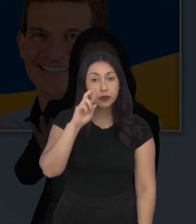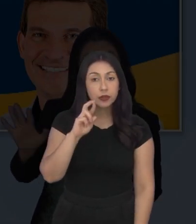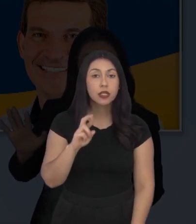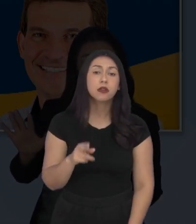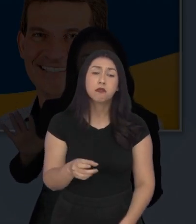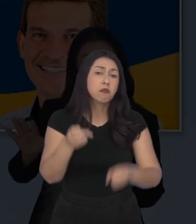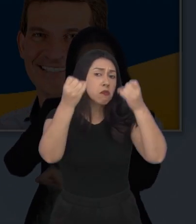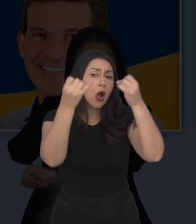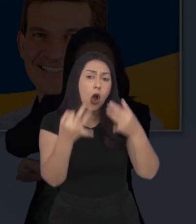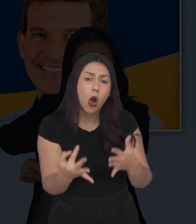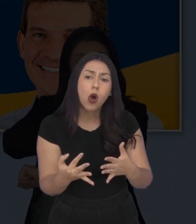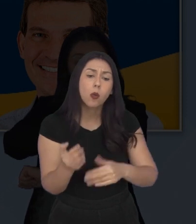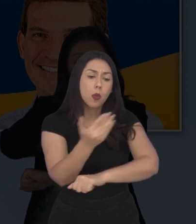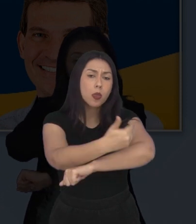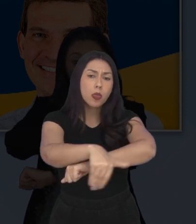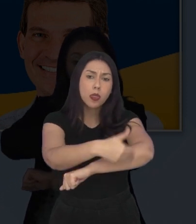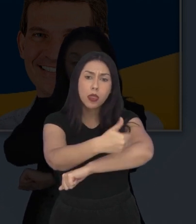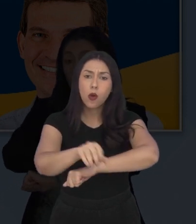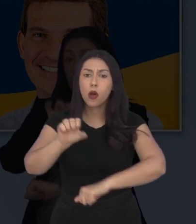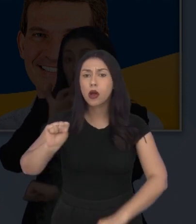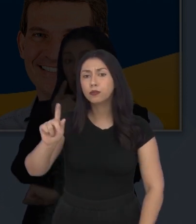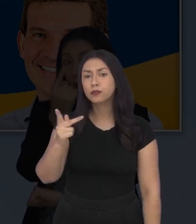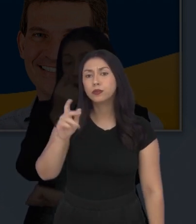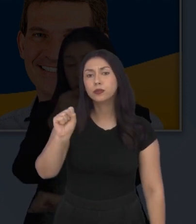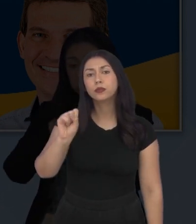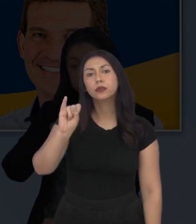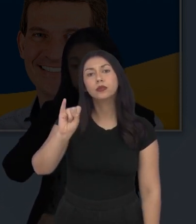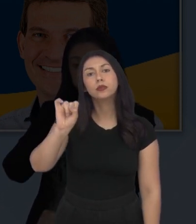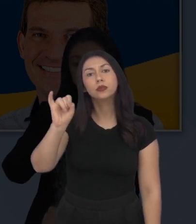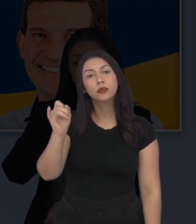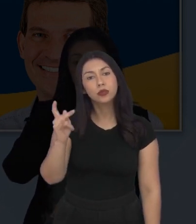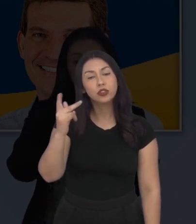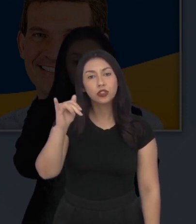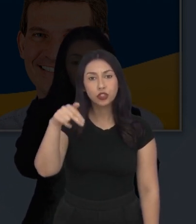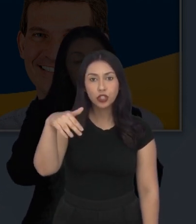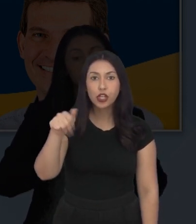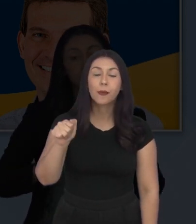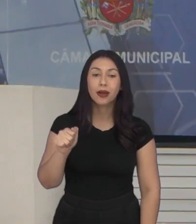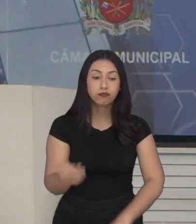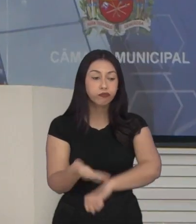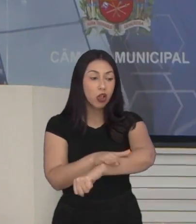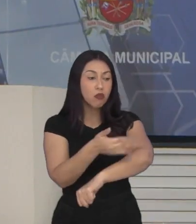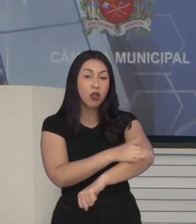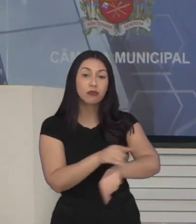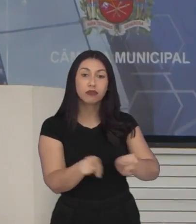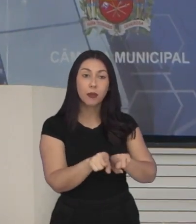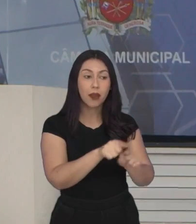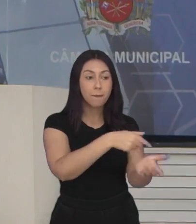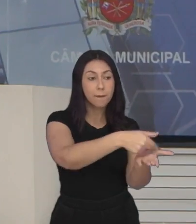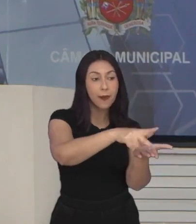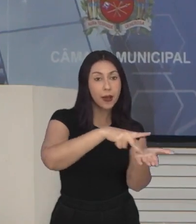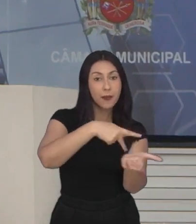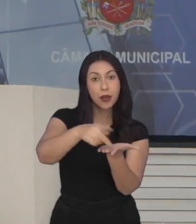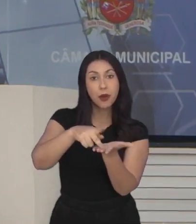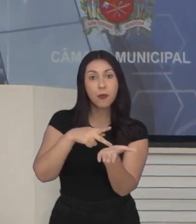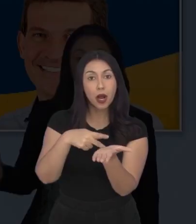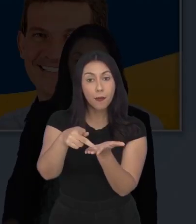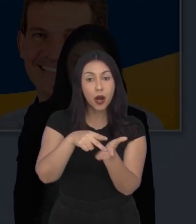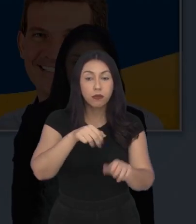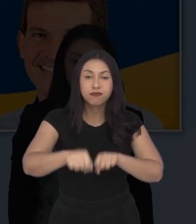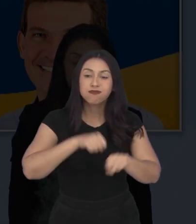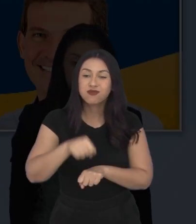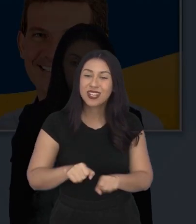A vacina é muito importante, mas a gente não pode só se fiar na vacina como estratégia de prevenção. A gente tem que